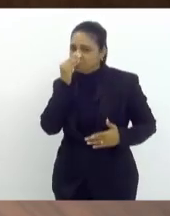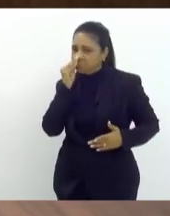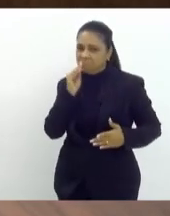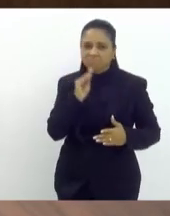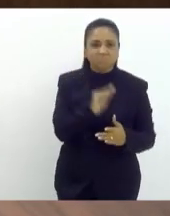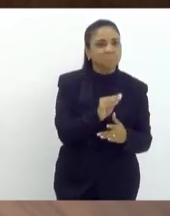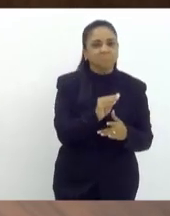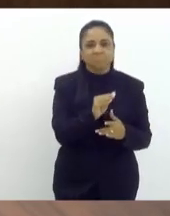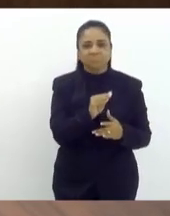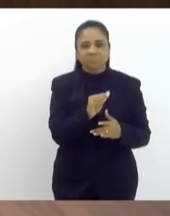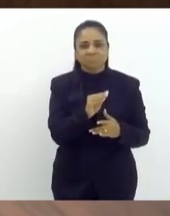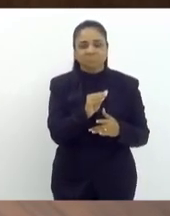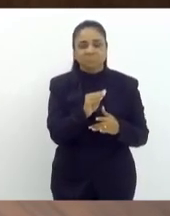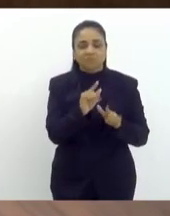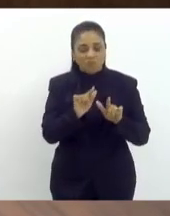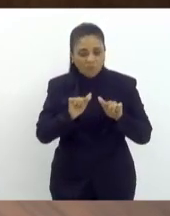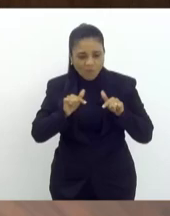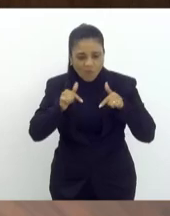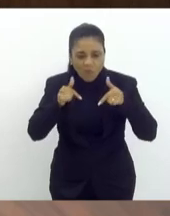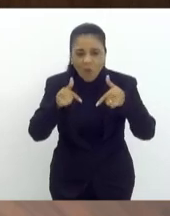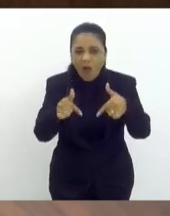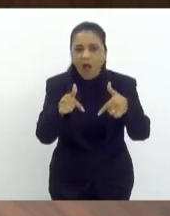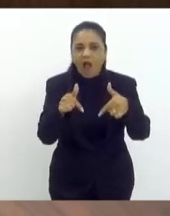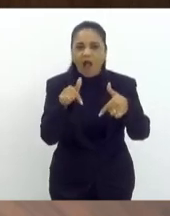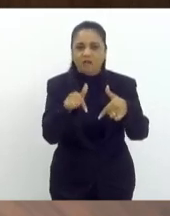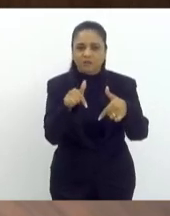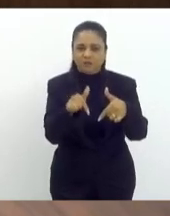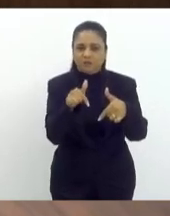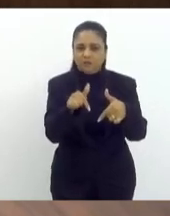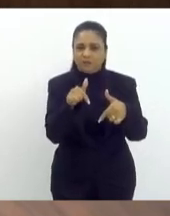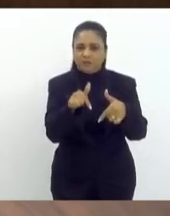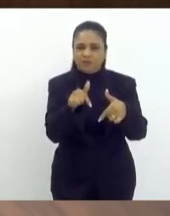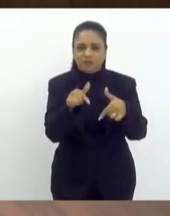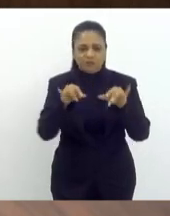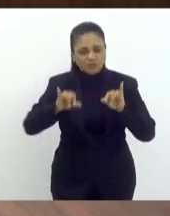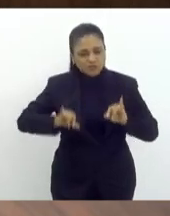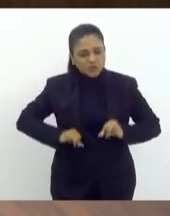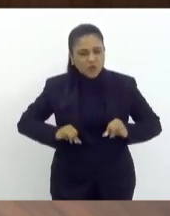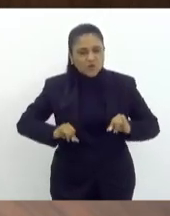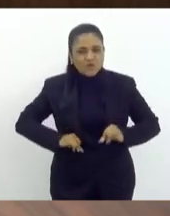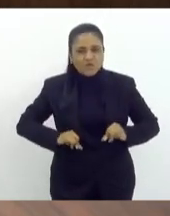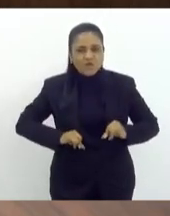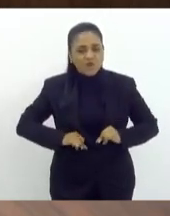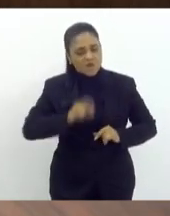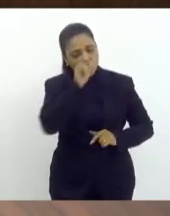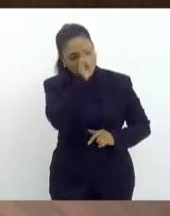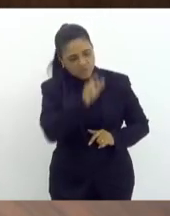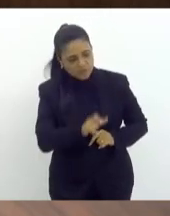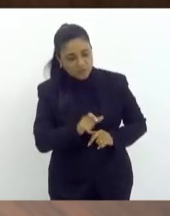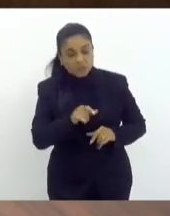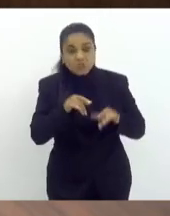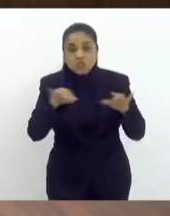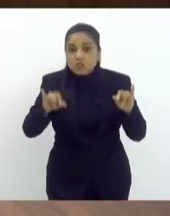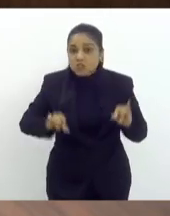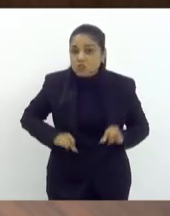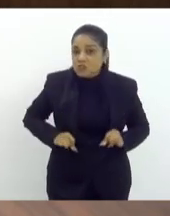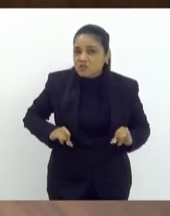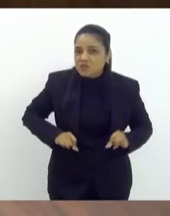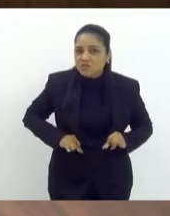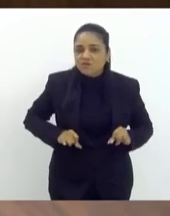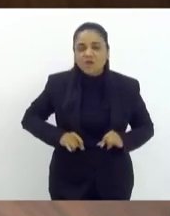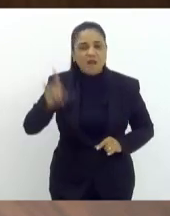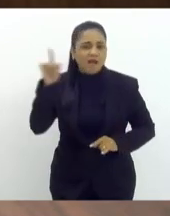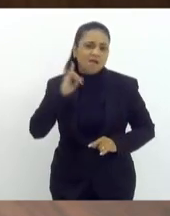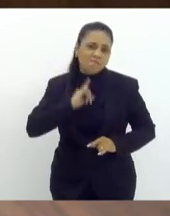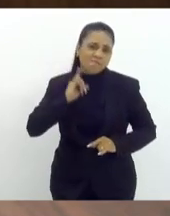esse tipo de ato que vossa excelência sofreu lá em Minas Gerais dizer a vossa excelência que